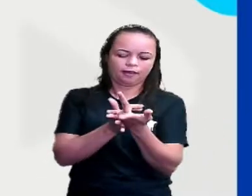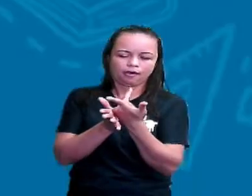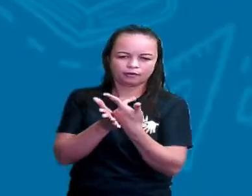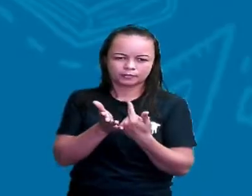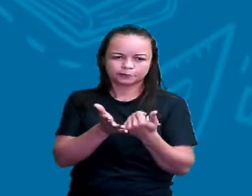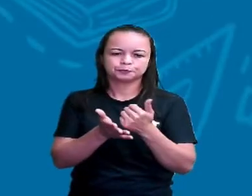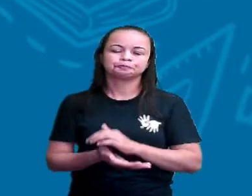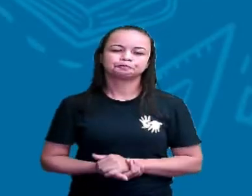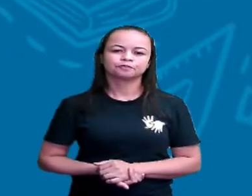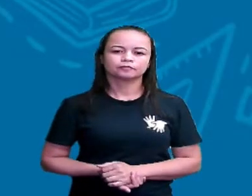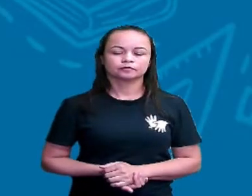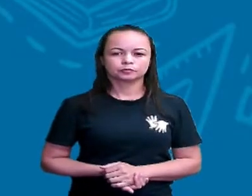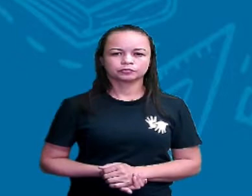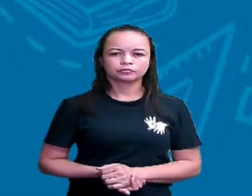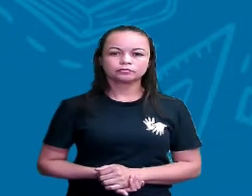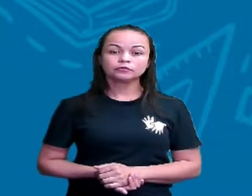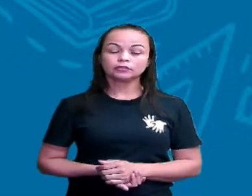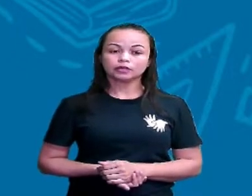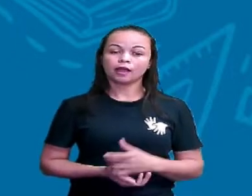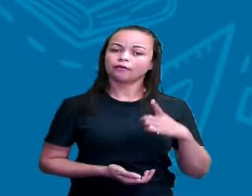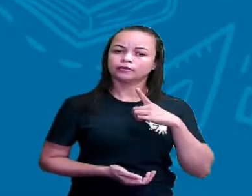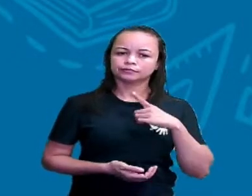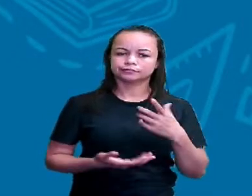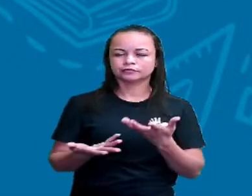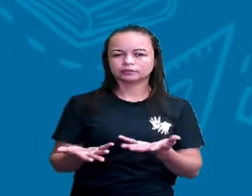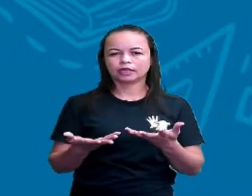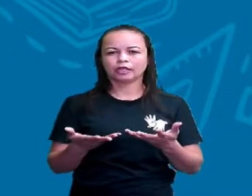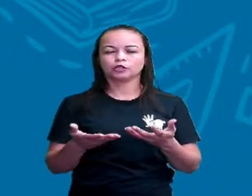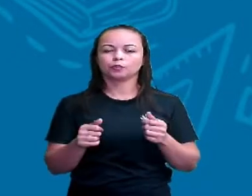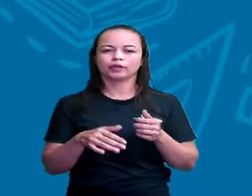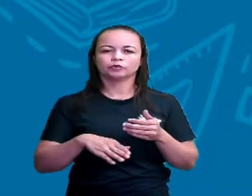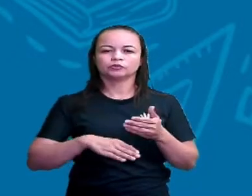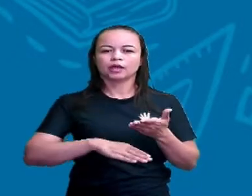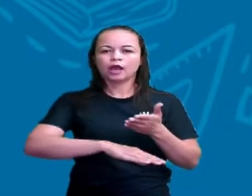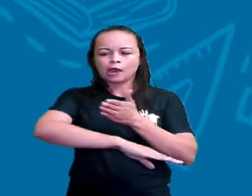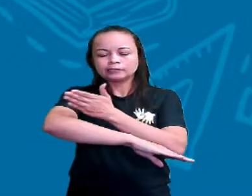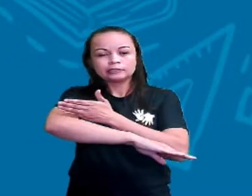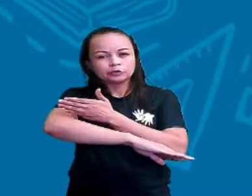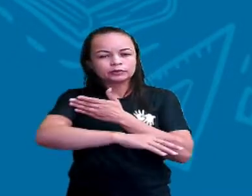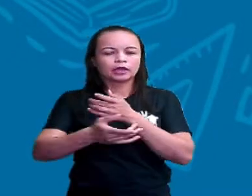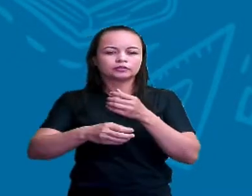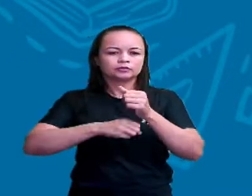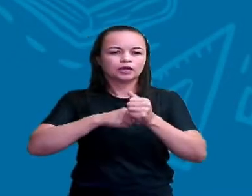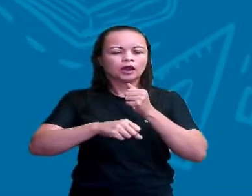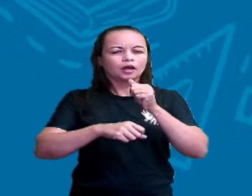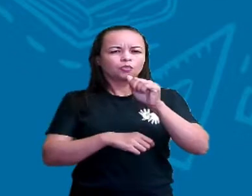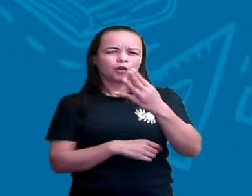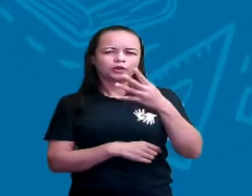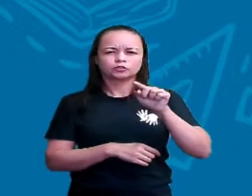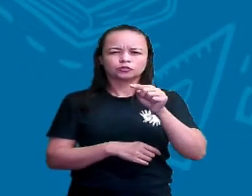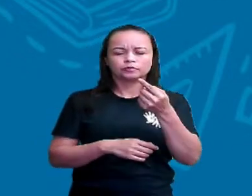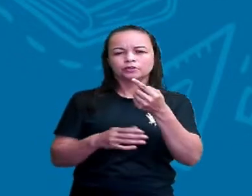E aí a gente tem o período da antiguidade, que vai de 4.000 anos antes de Cristo a